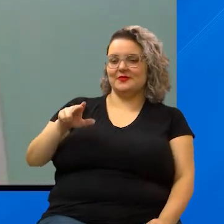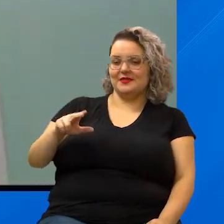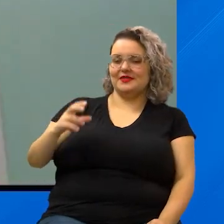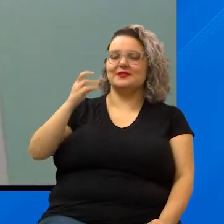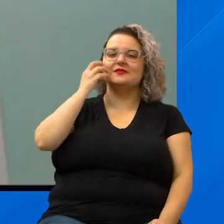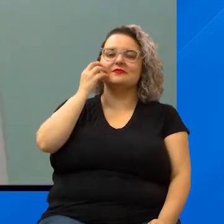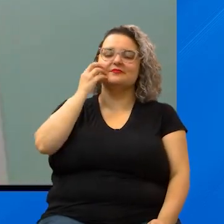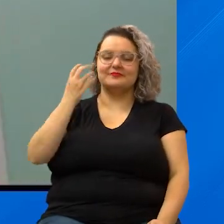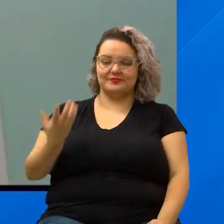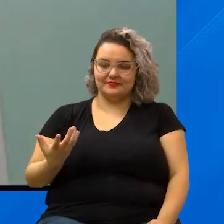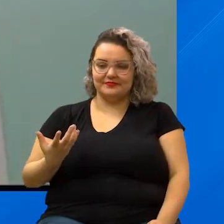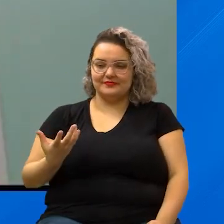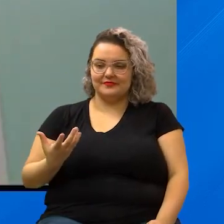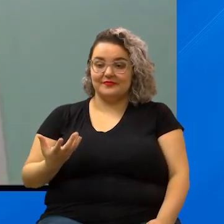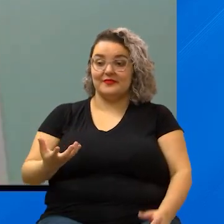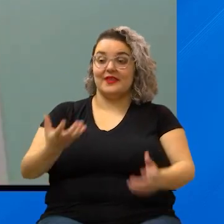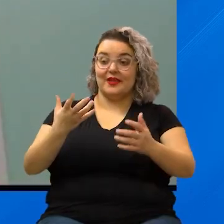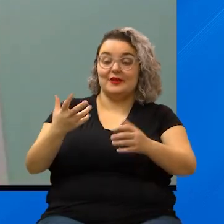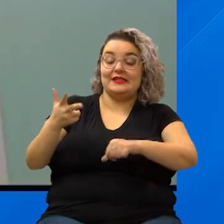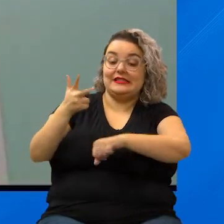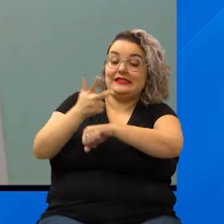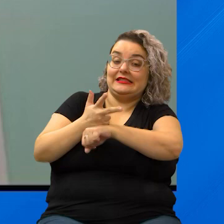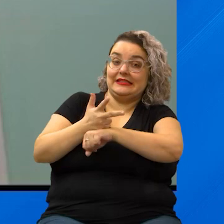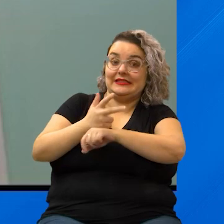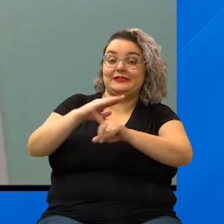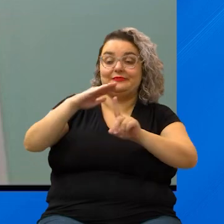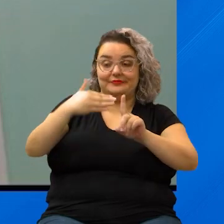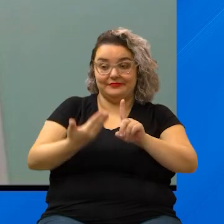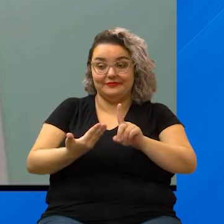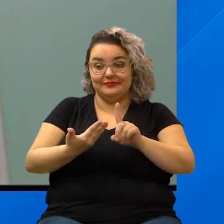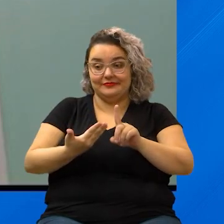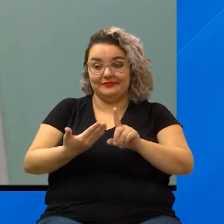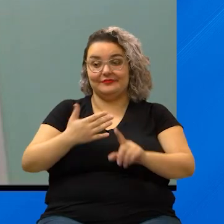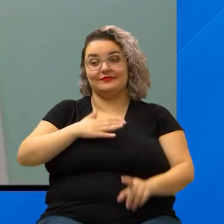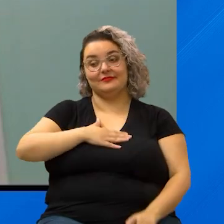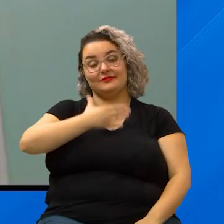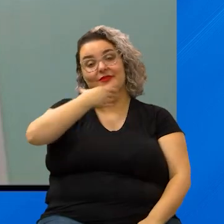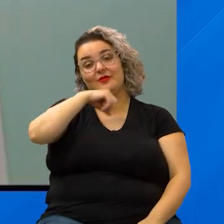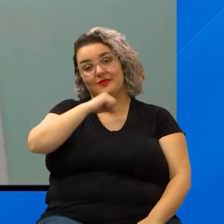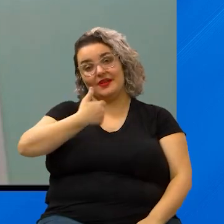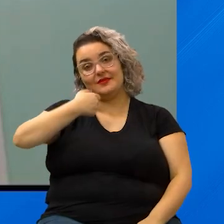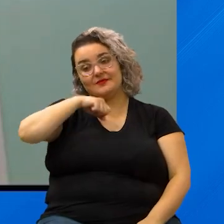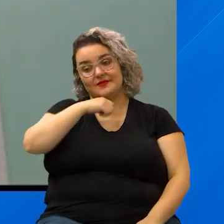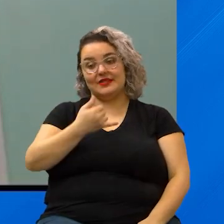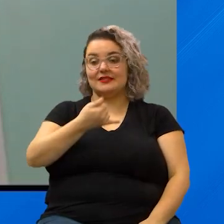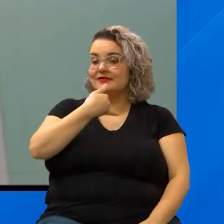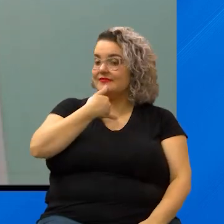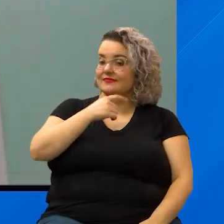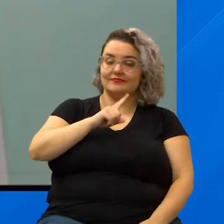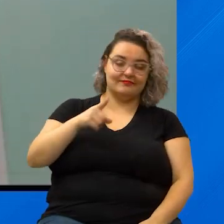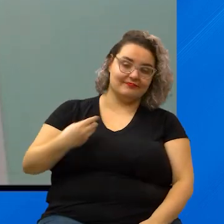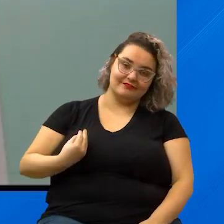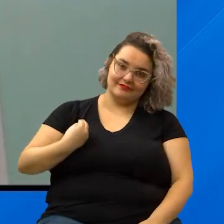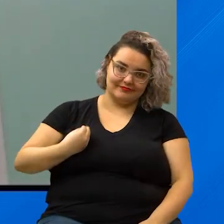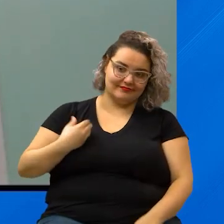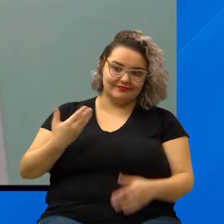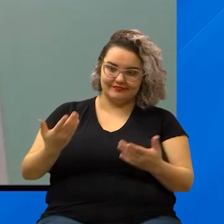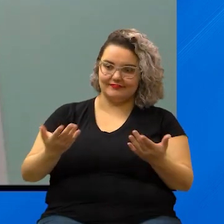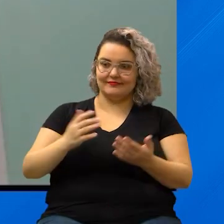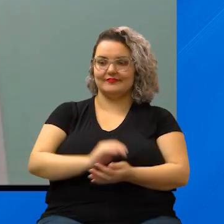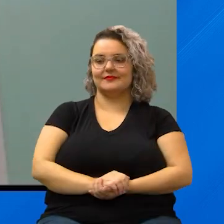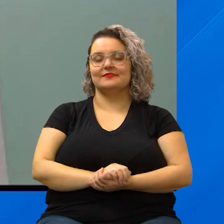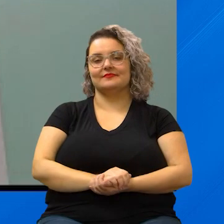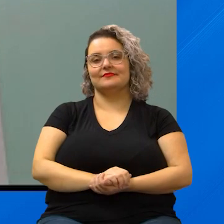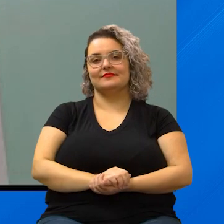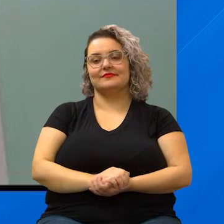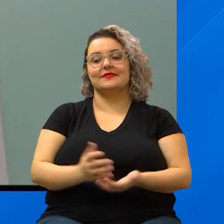Igor. Eu preferiria que quem estivesse aqui hoje gravando essa homenagem fossem os meus pais, mas infelizmente eles não estão mais aqui entre a